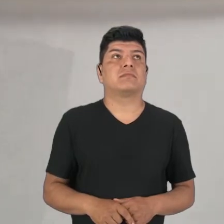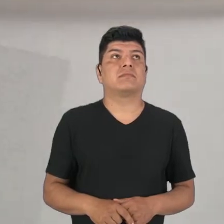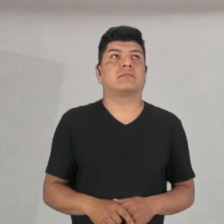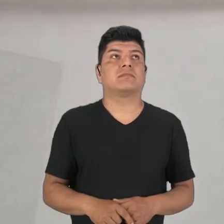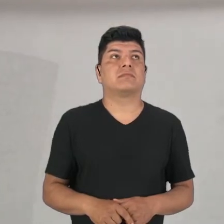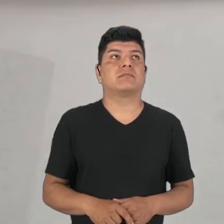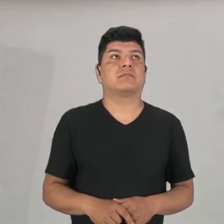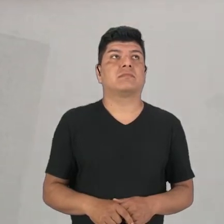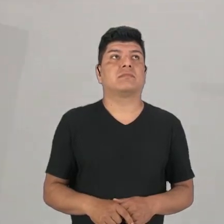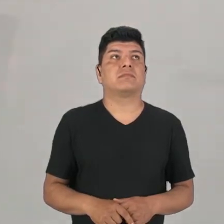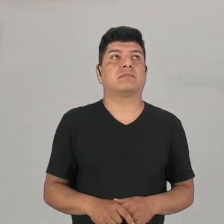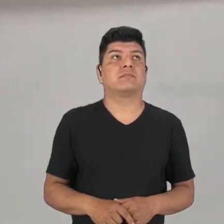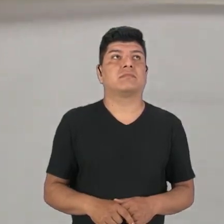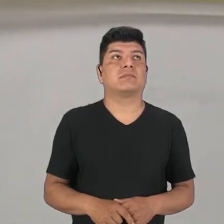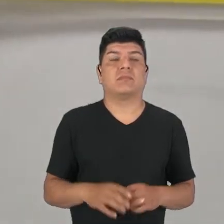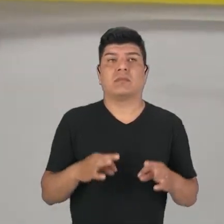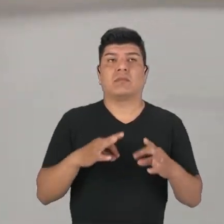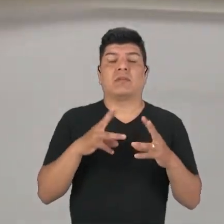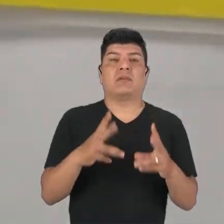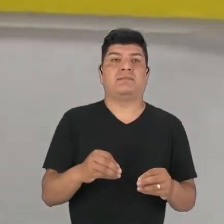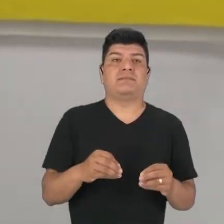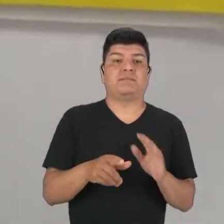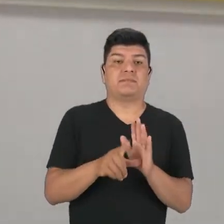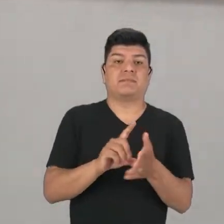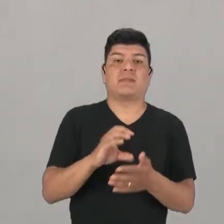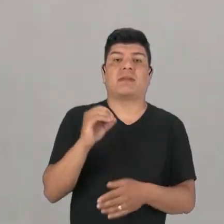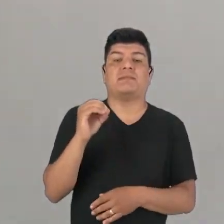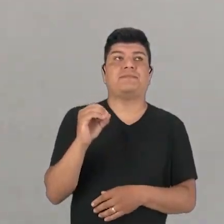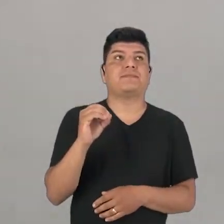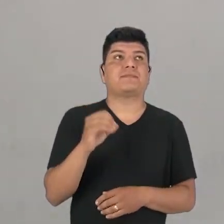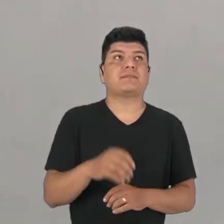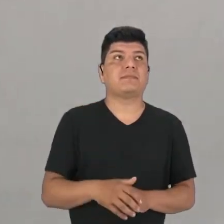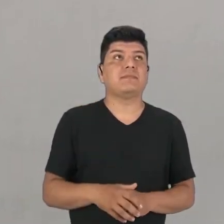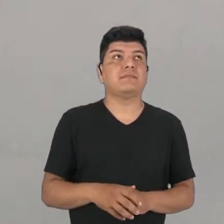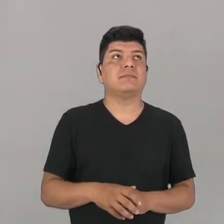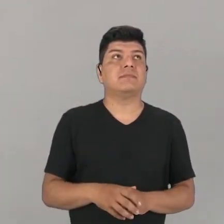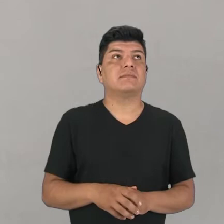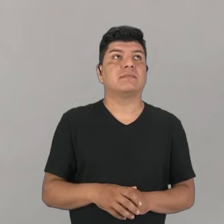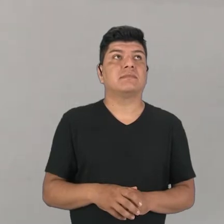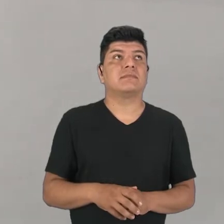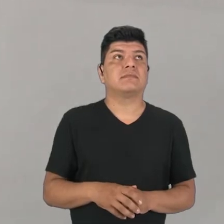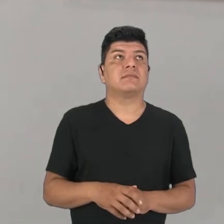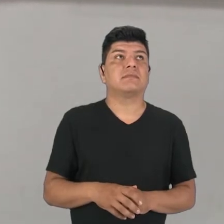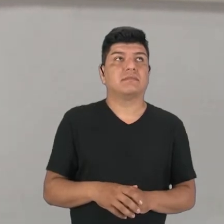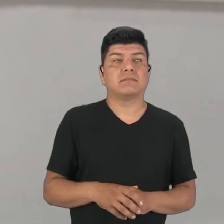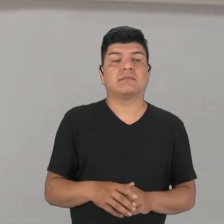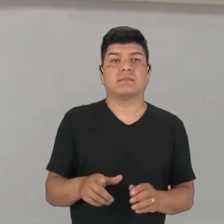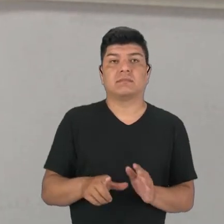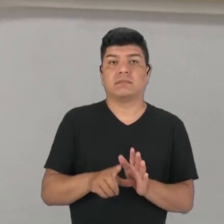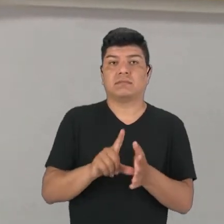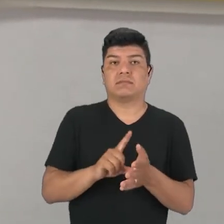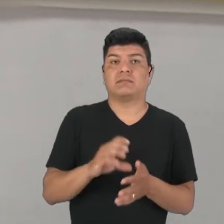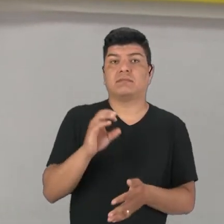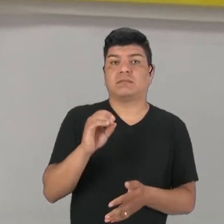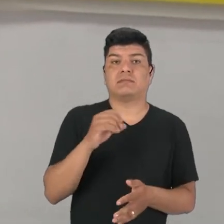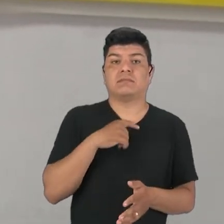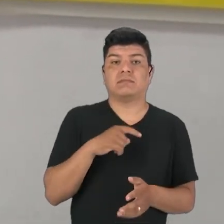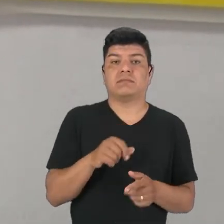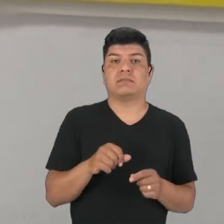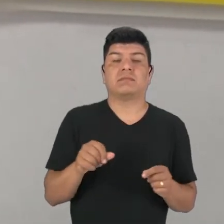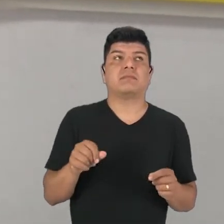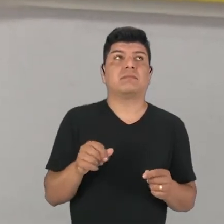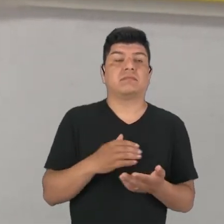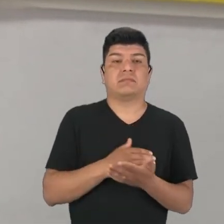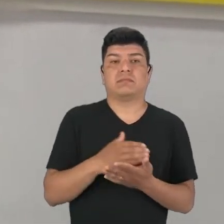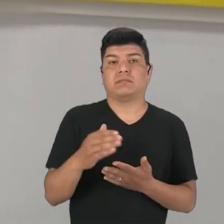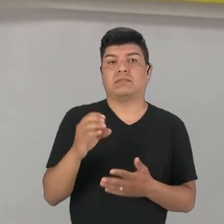só. Toda régua ela tem esse espaço antes do zero. Deixa eu colocar na parte branca aqui, ó. Vocês estão vendo? Antes do zero tem um espaço, tá? Quando